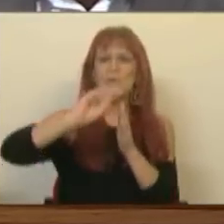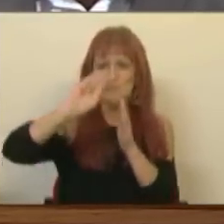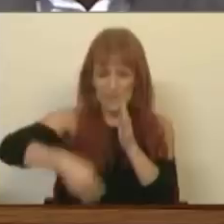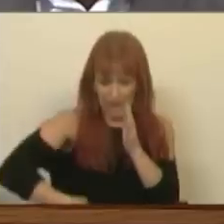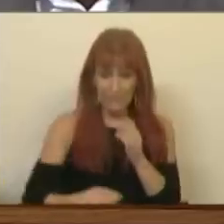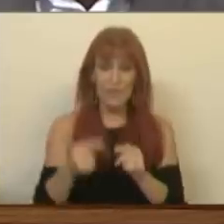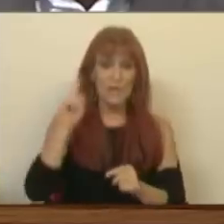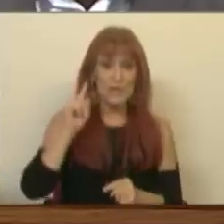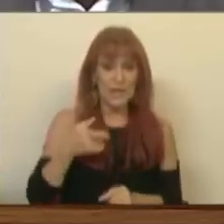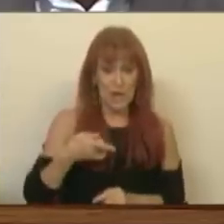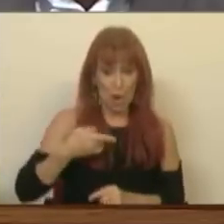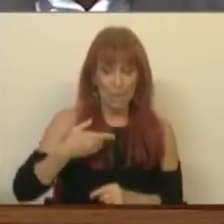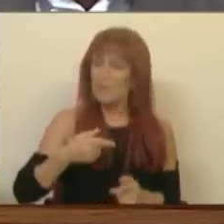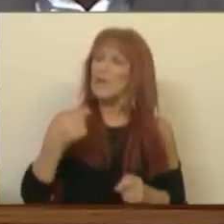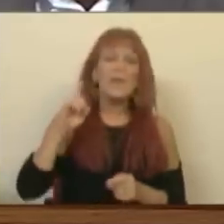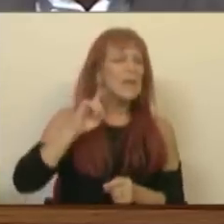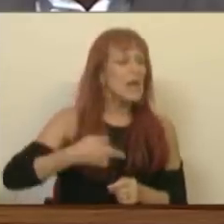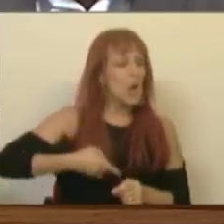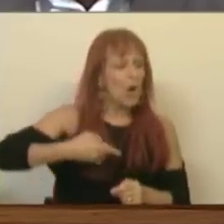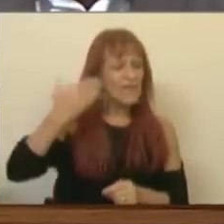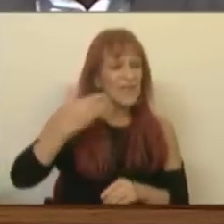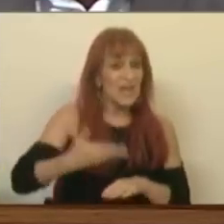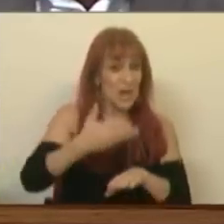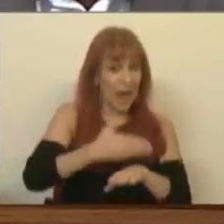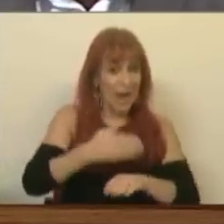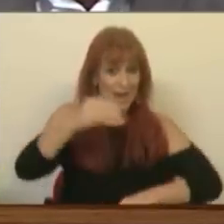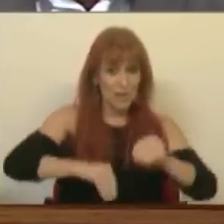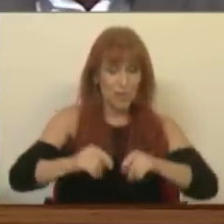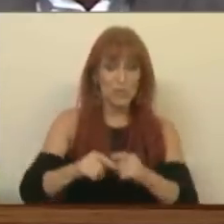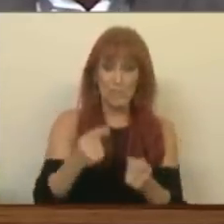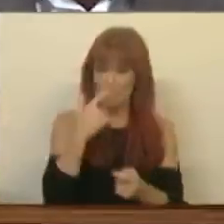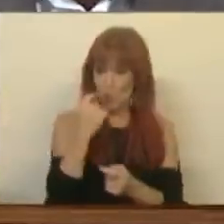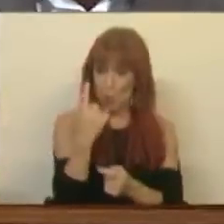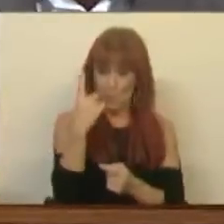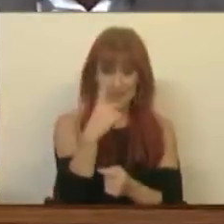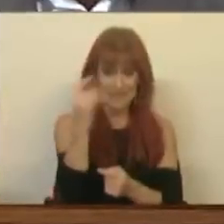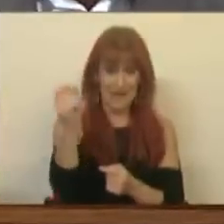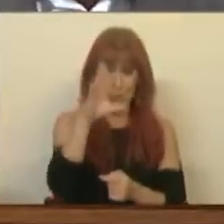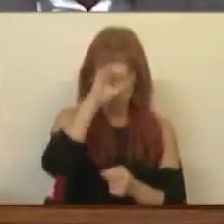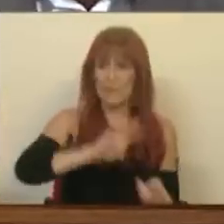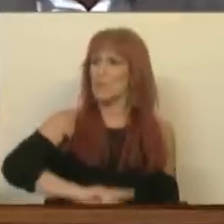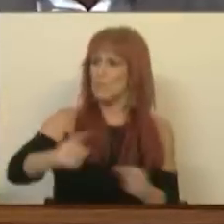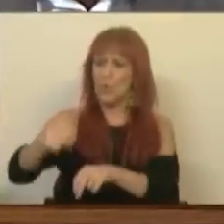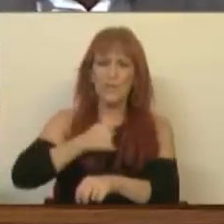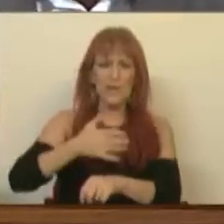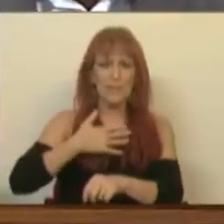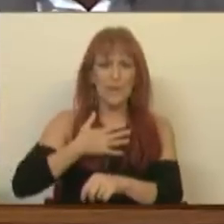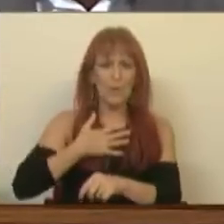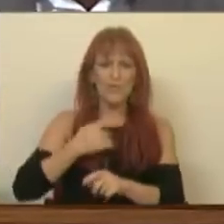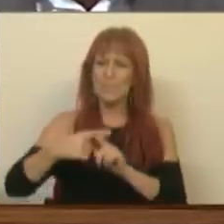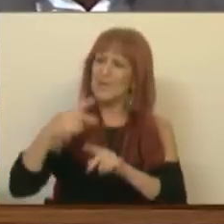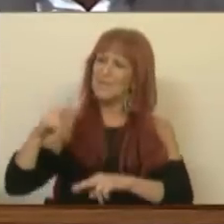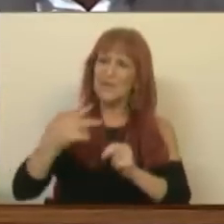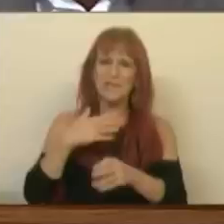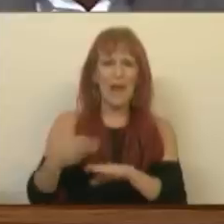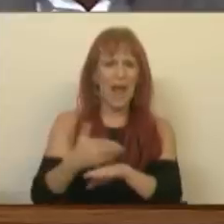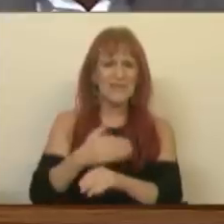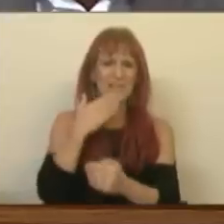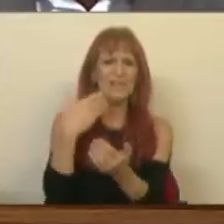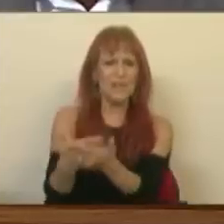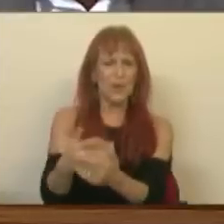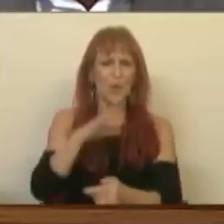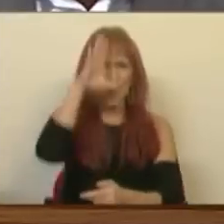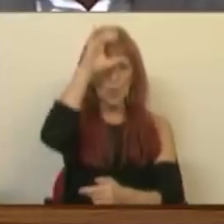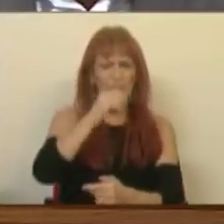a nove dias das eleições por alguém que mal sai do governo vai para a empresa e que dá benefícios fiscais portanto a minha pergunta